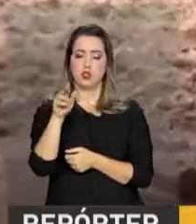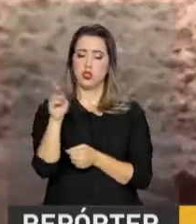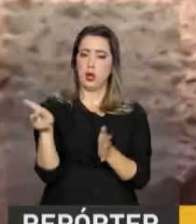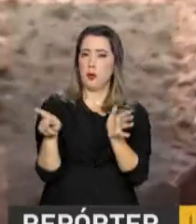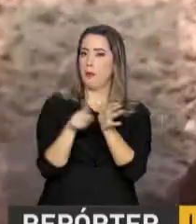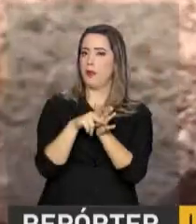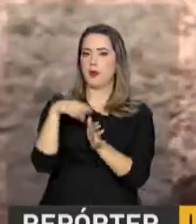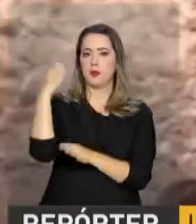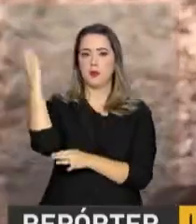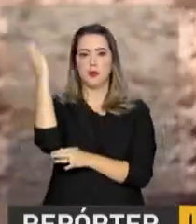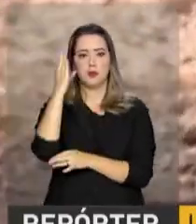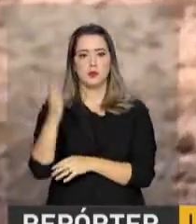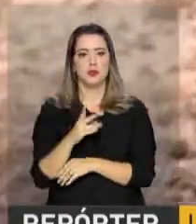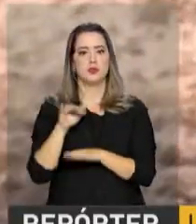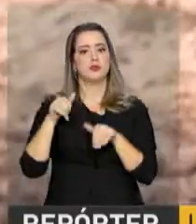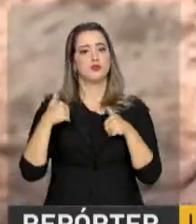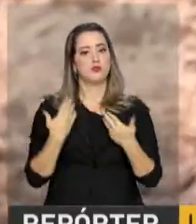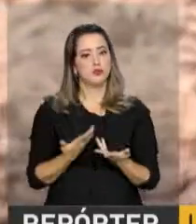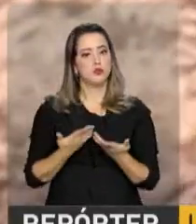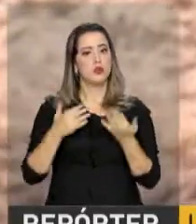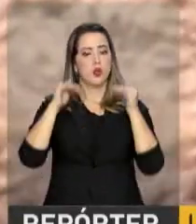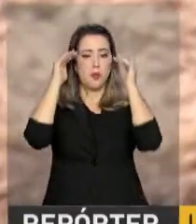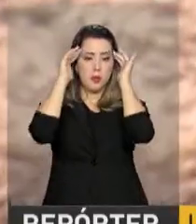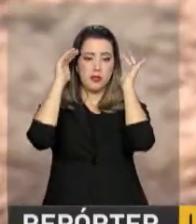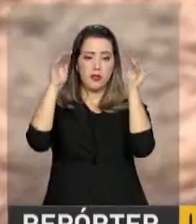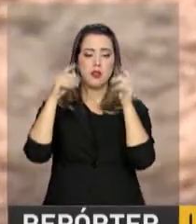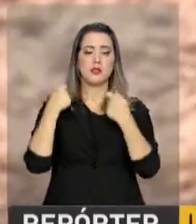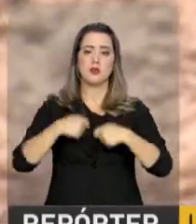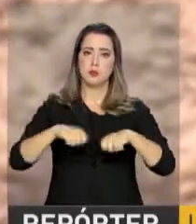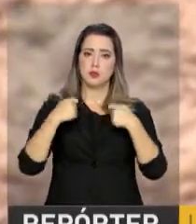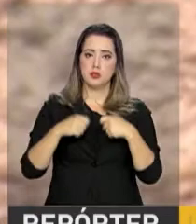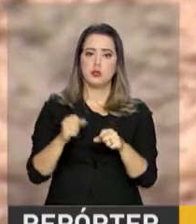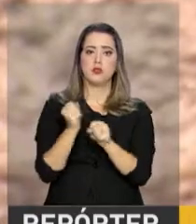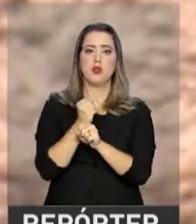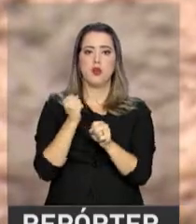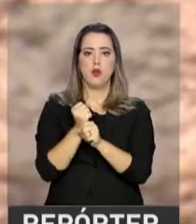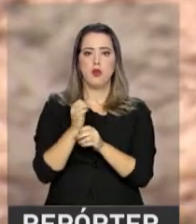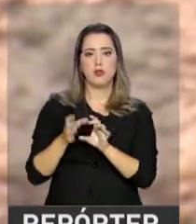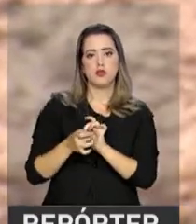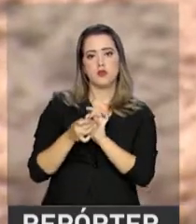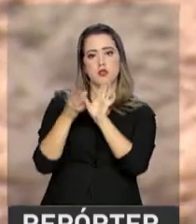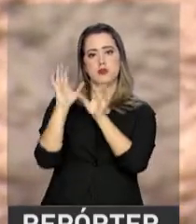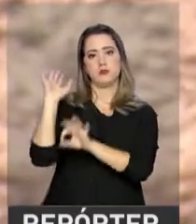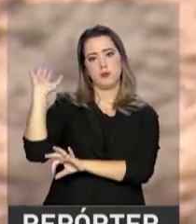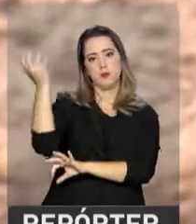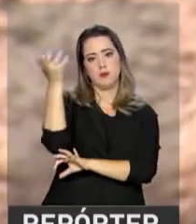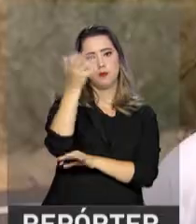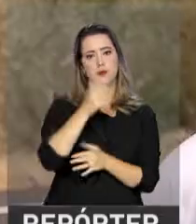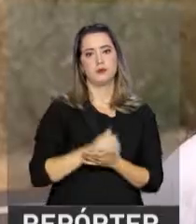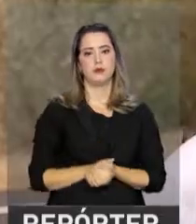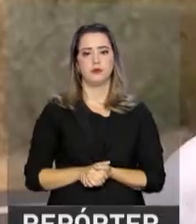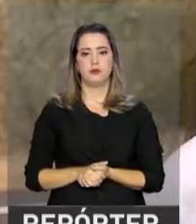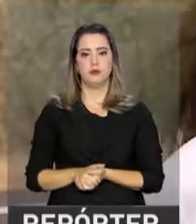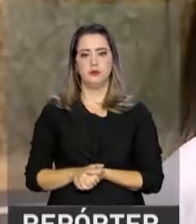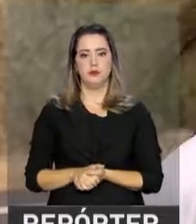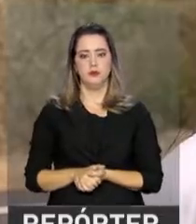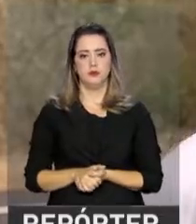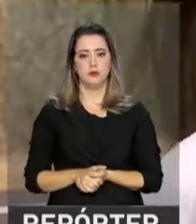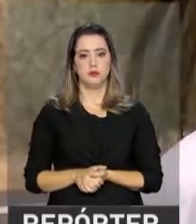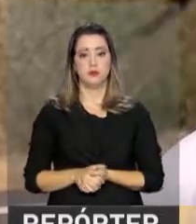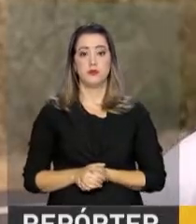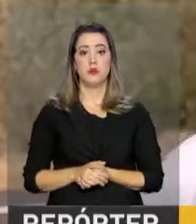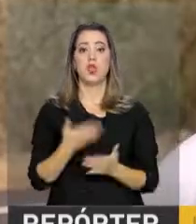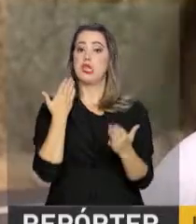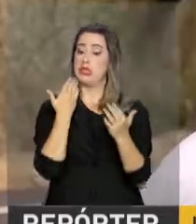brasileiro. E a solução cumpre uma exigência para que a obra recebesse a licença ambiental. Foi feito um